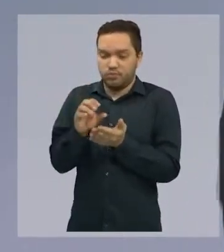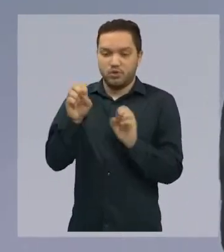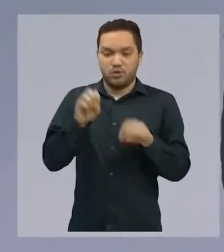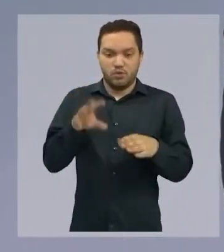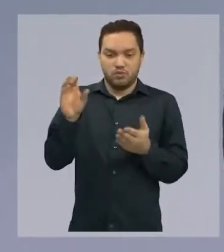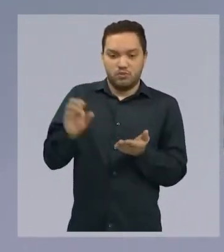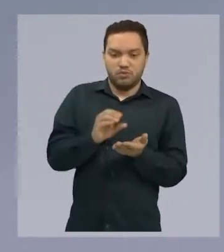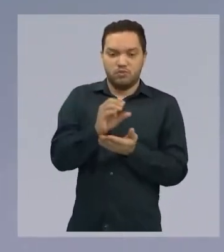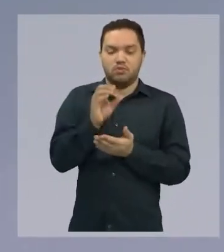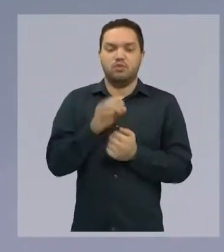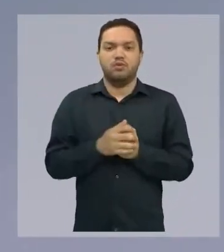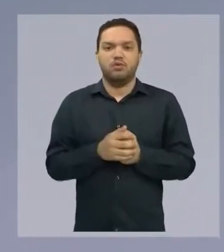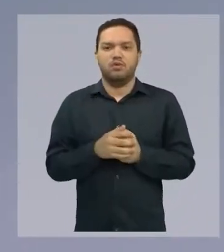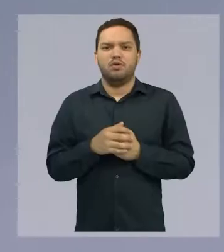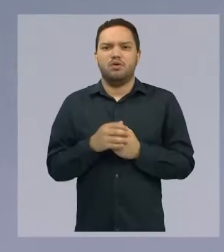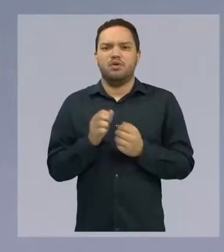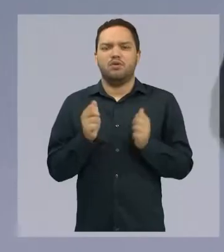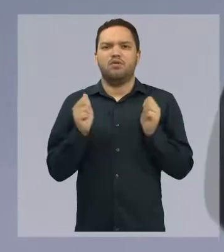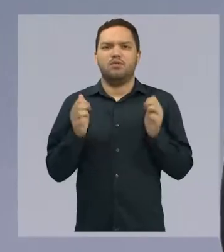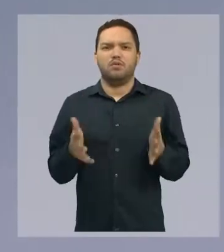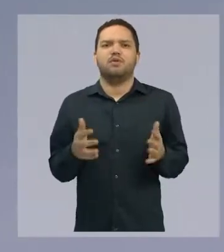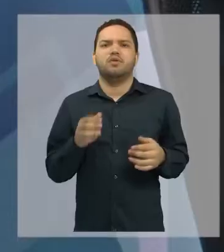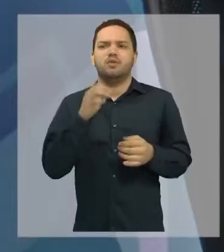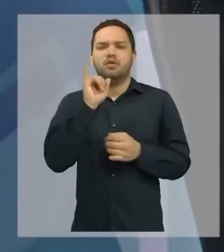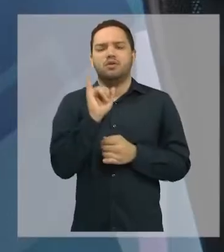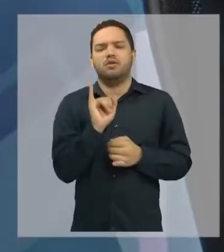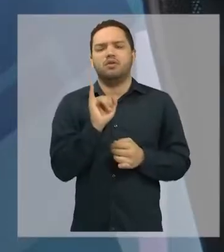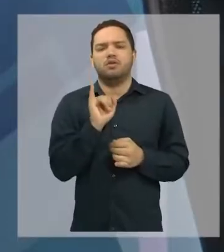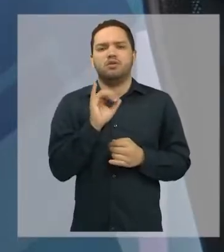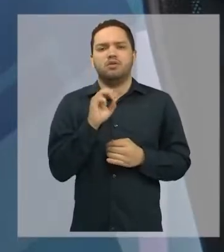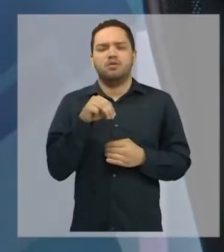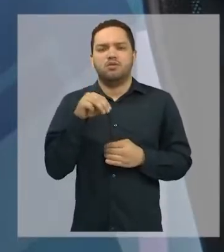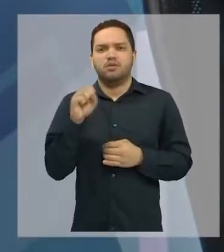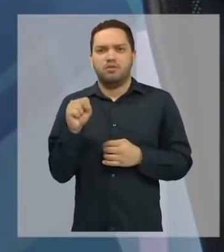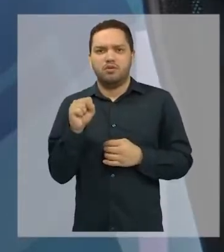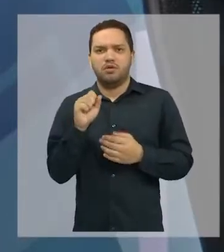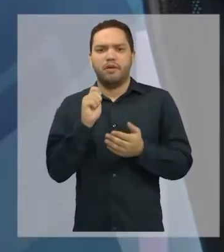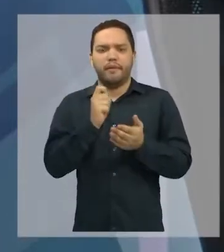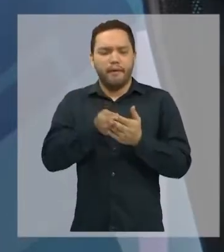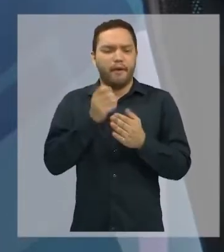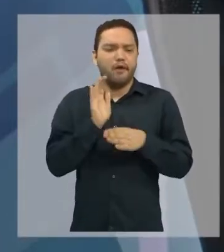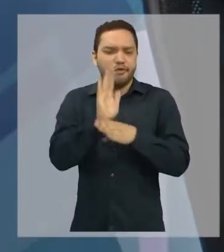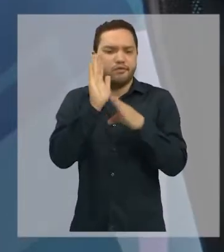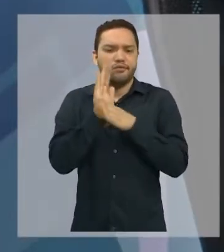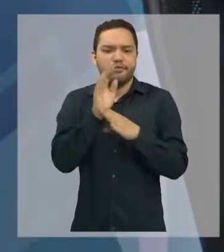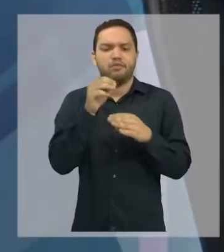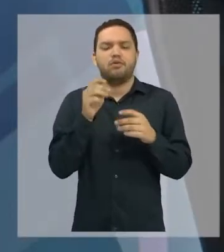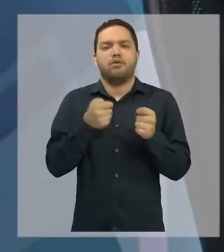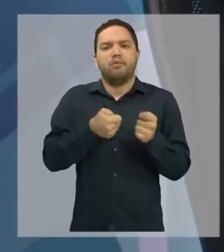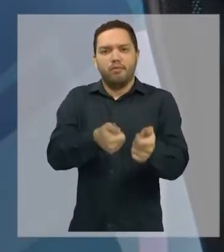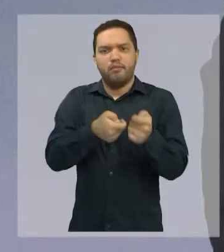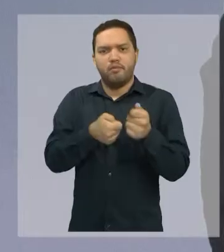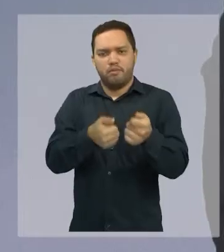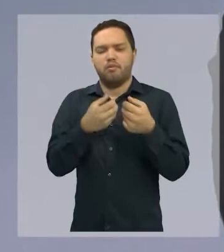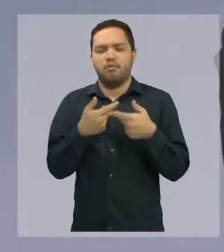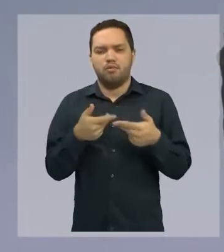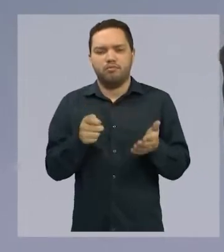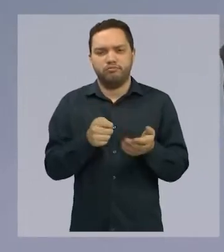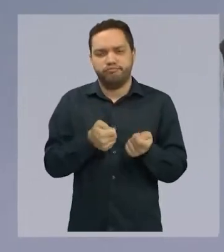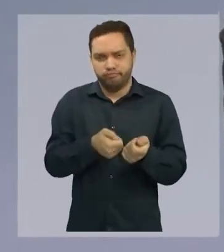está falando agora aí aumentar gasto, ICMS, dinheiro para pagar privilégio. Então, e outra coisa, um tema que nem se colocou,